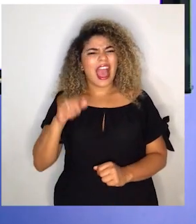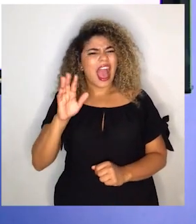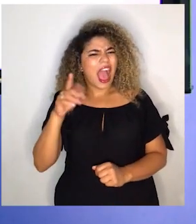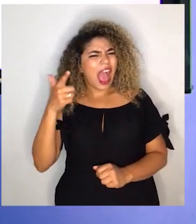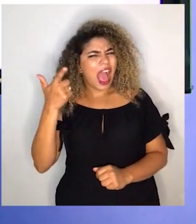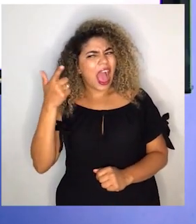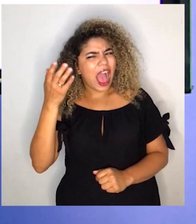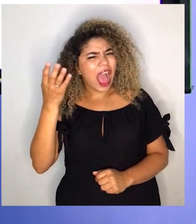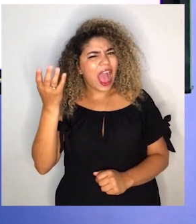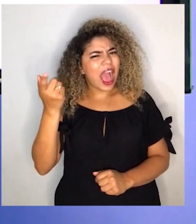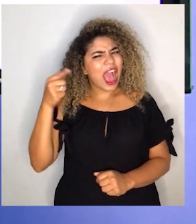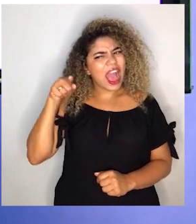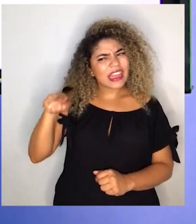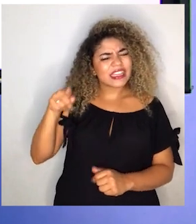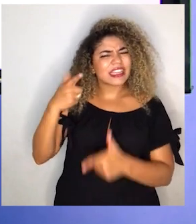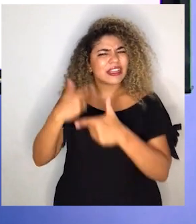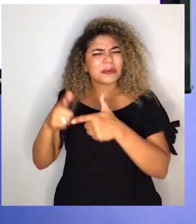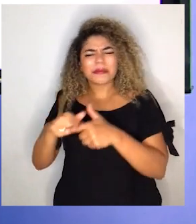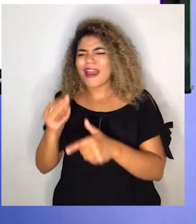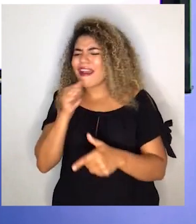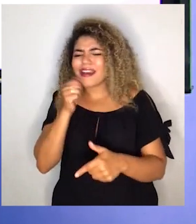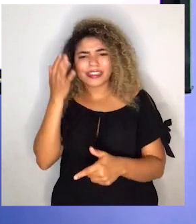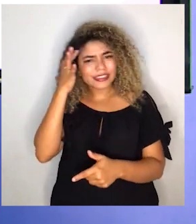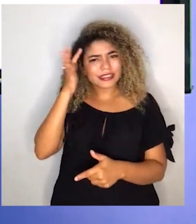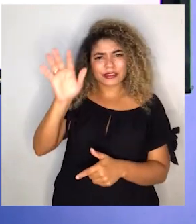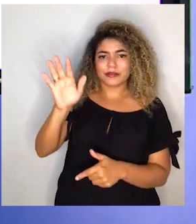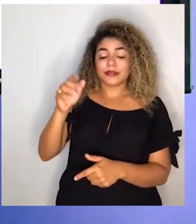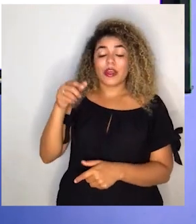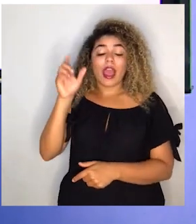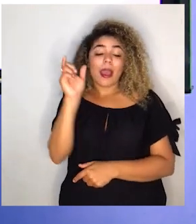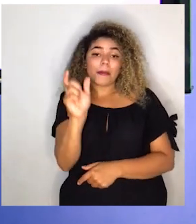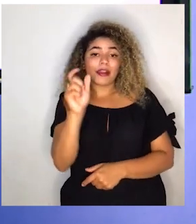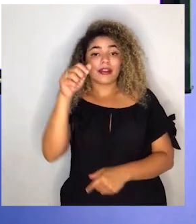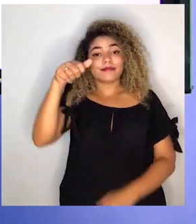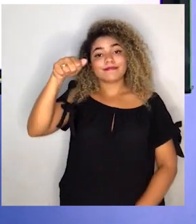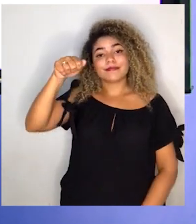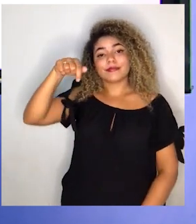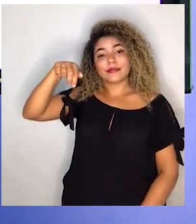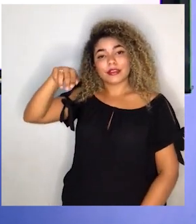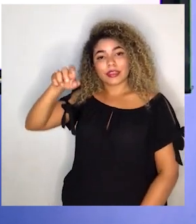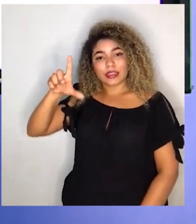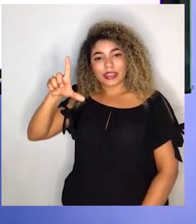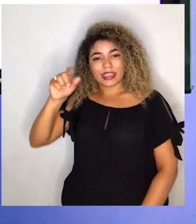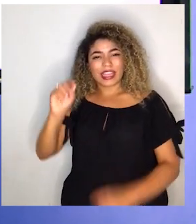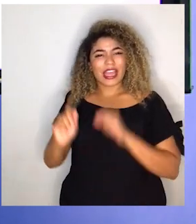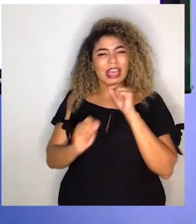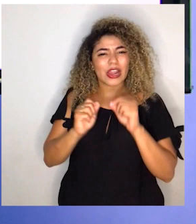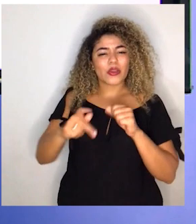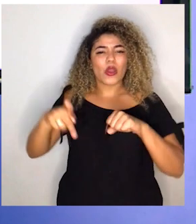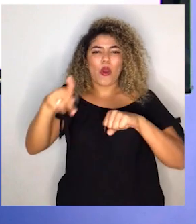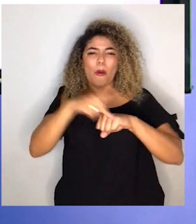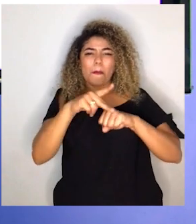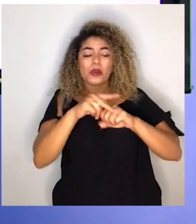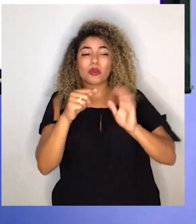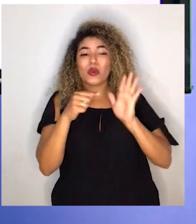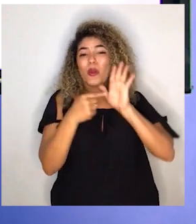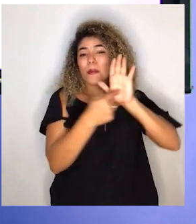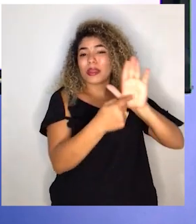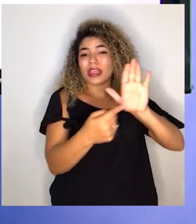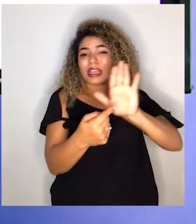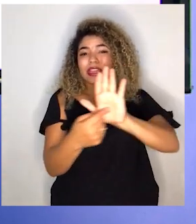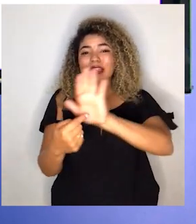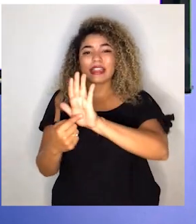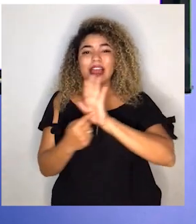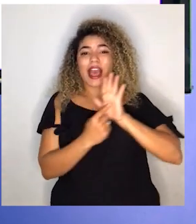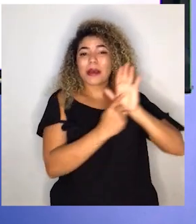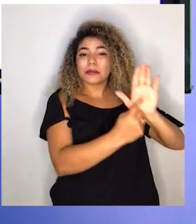não foi resolvida. Temos o pronome aquela sendo um pronome demonstrativo, pois está